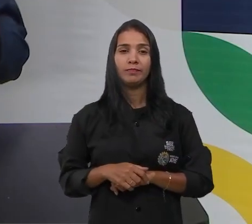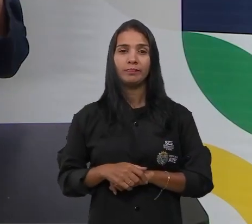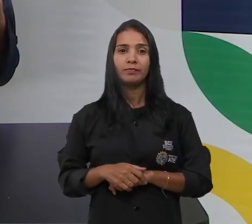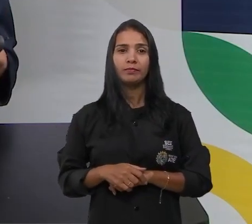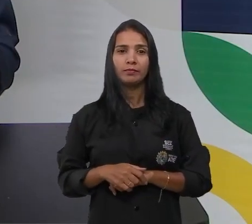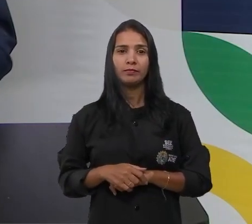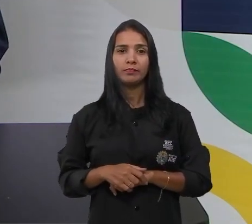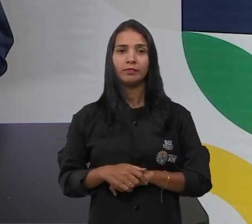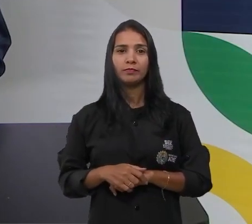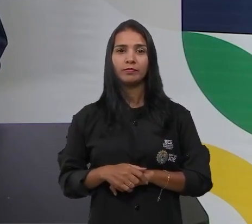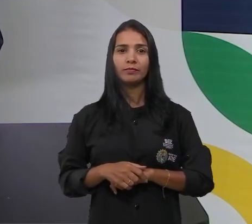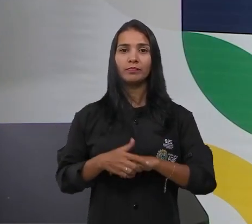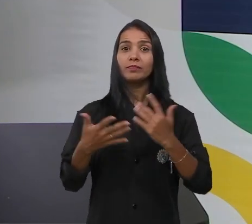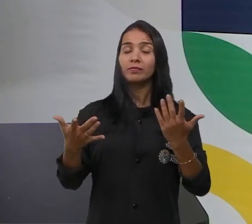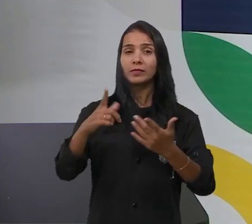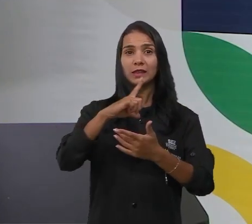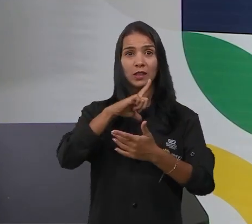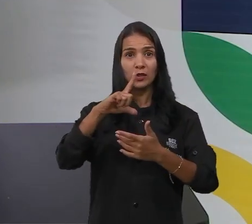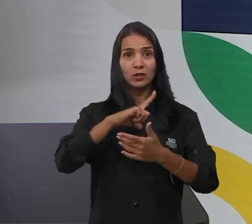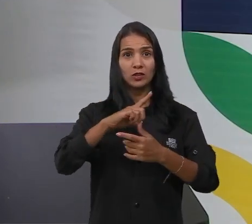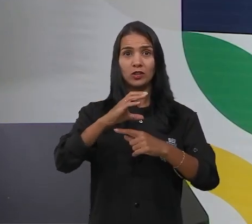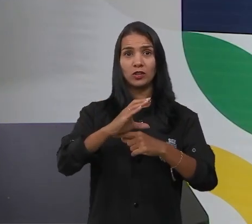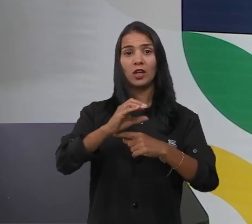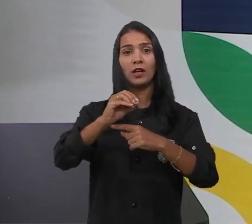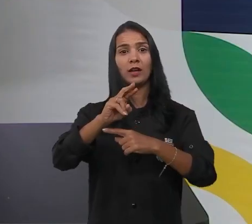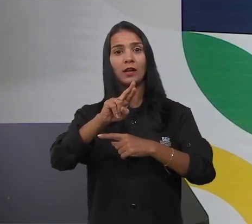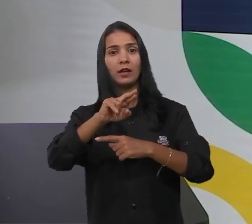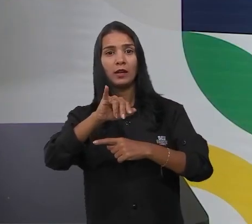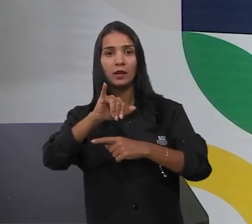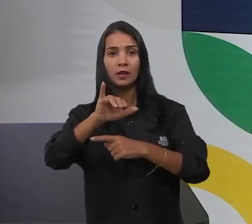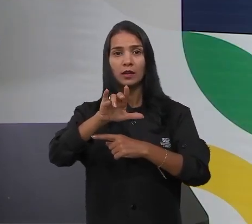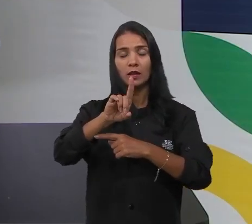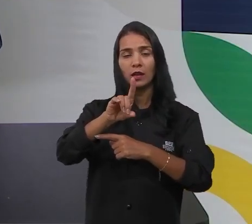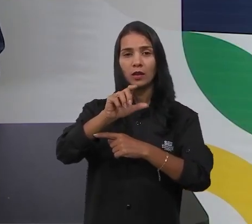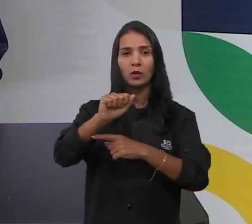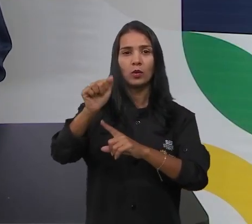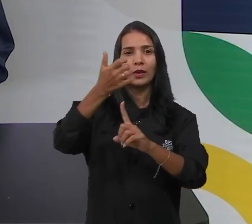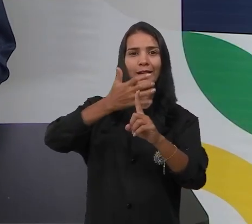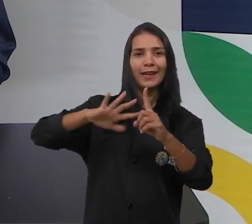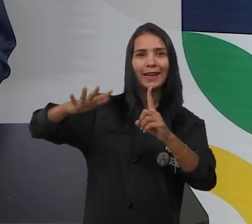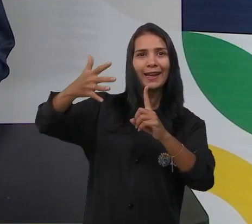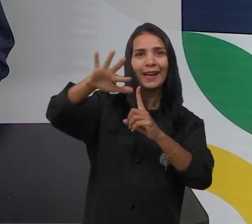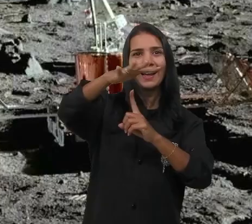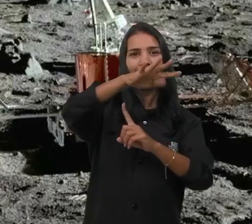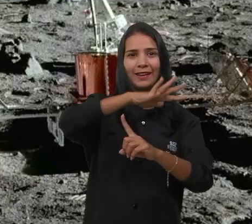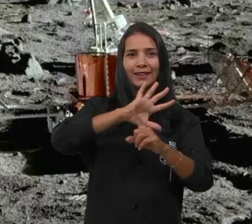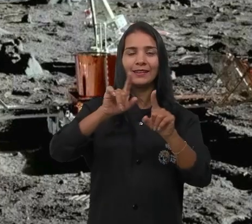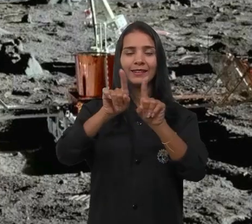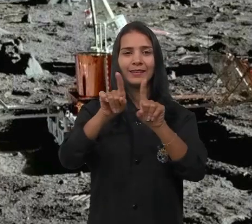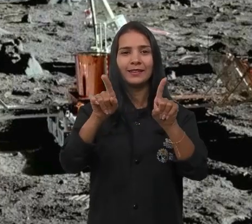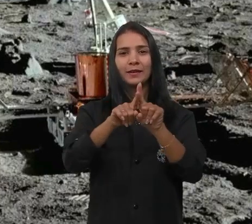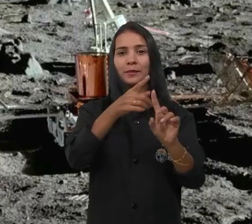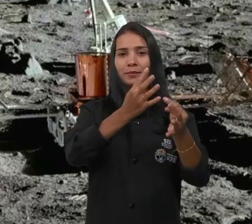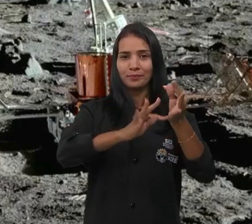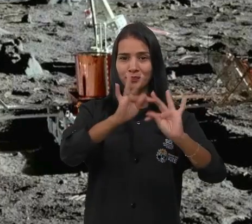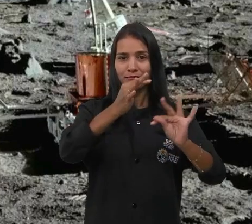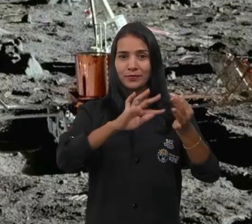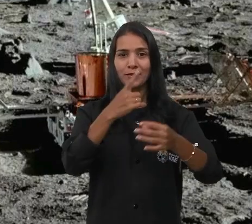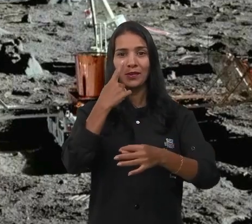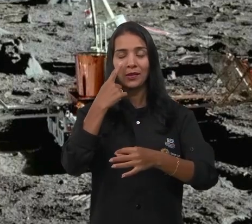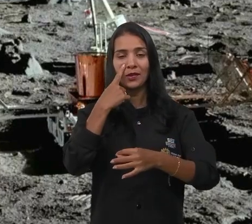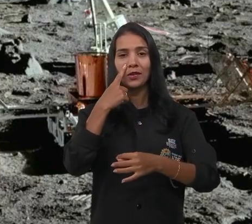anteriormente sobre a questão da corrida espacial e tecnológica, eu trouxe um exemplo que é justamente